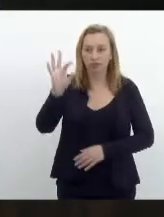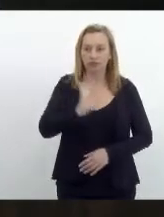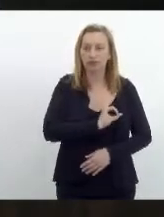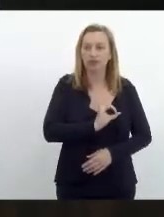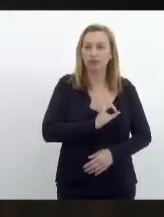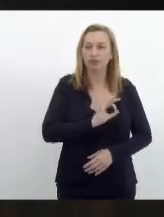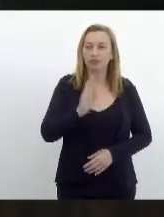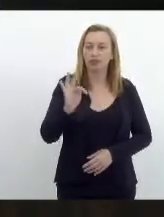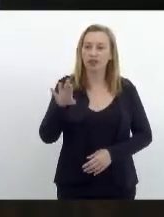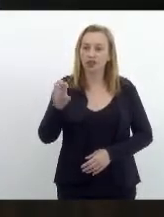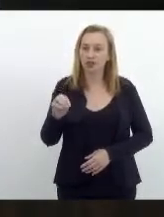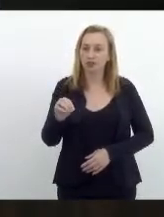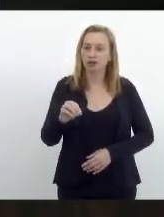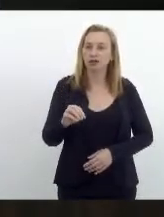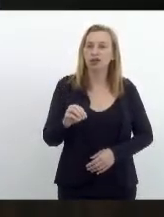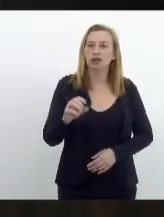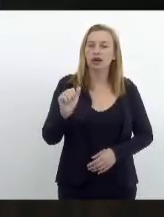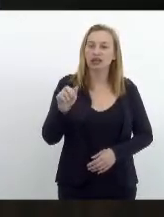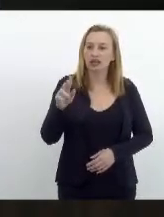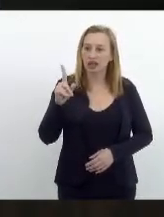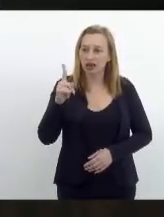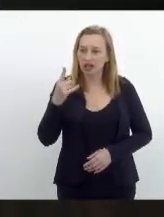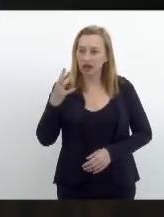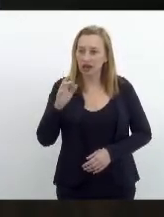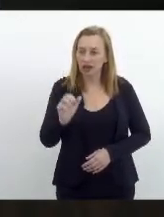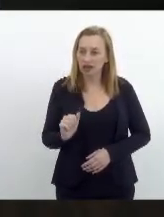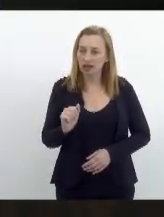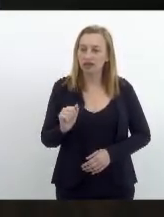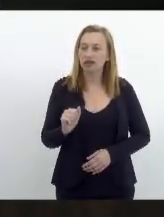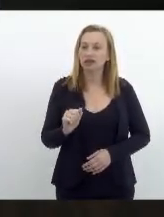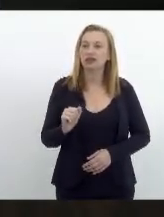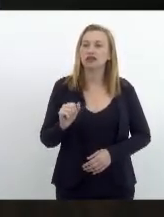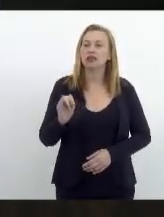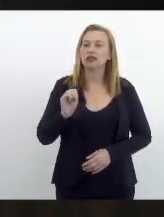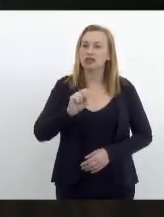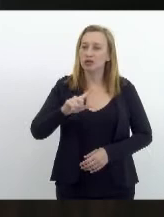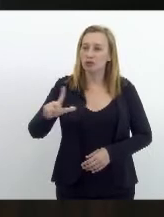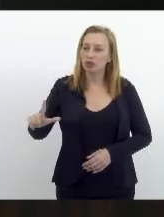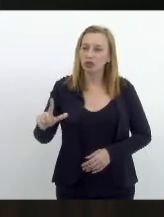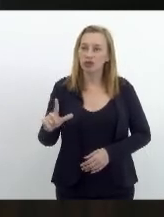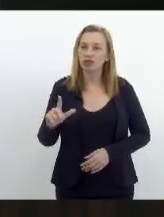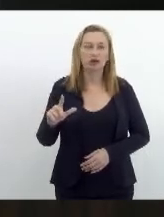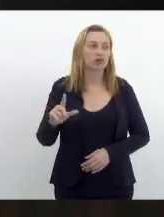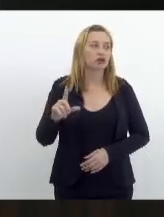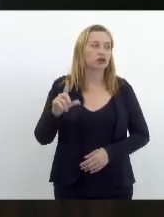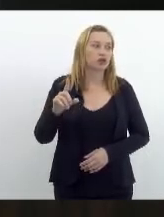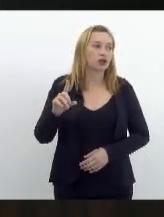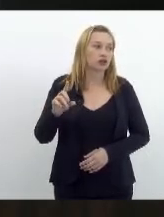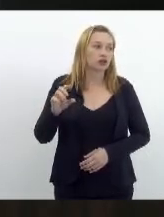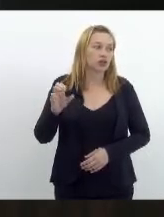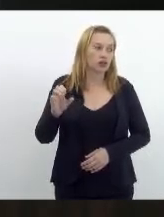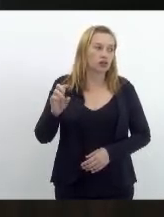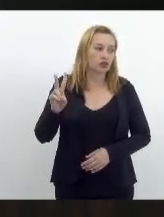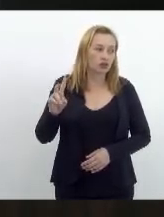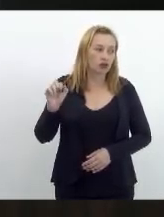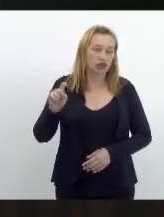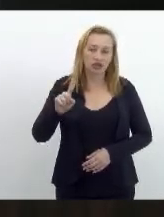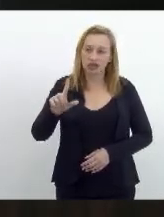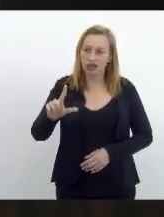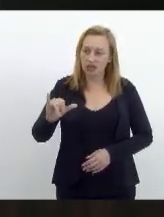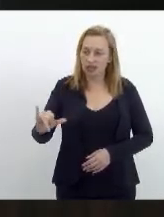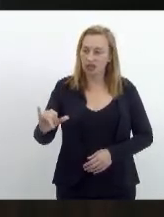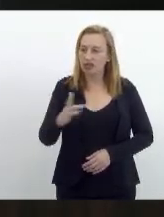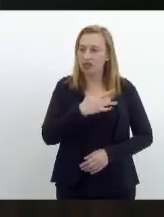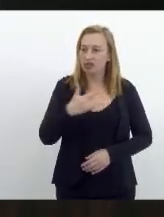Adriano, Adriana Baltazar, Samuel Malafaia, Anderson Alexandre, Valdeci da Saúde, Rosane Félix, Valdo